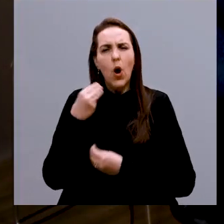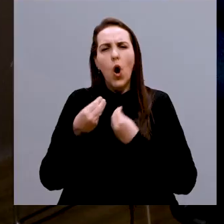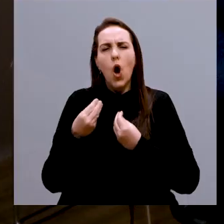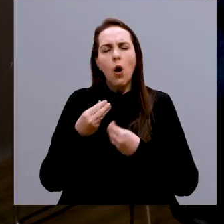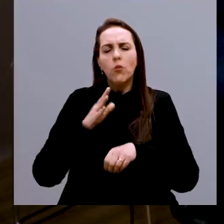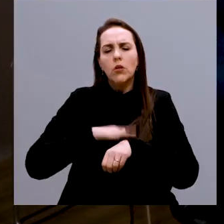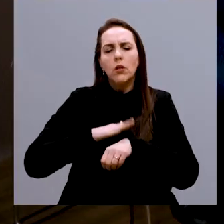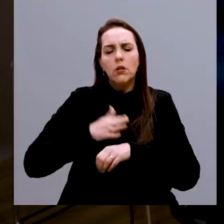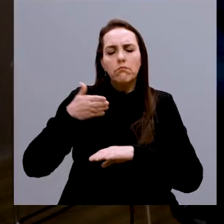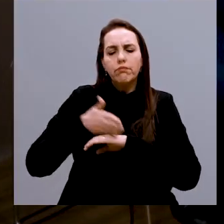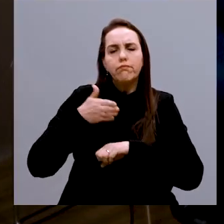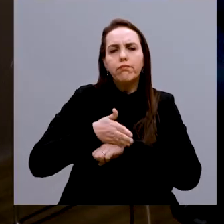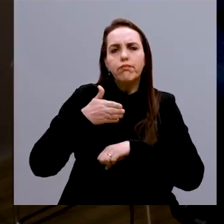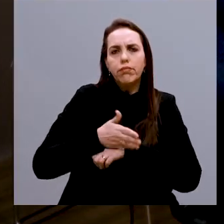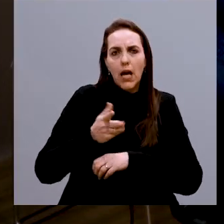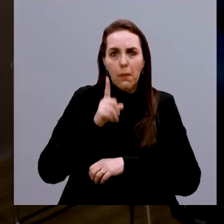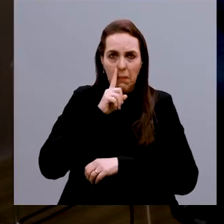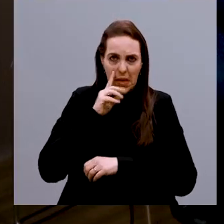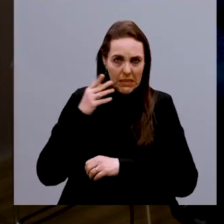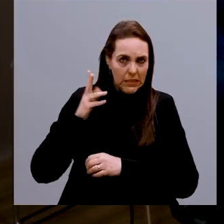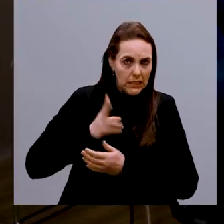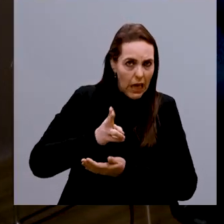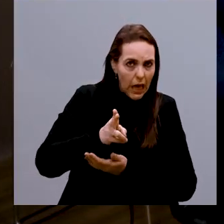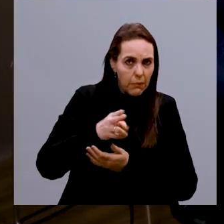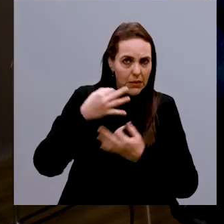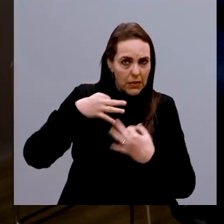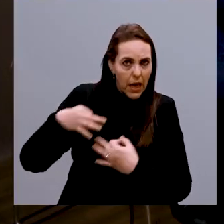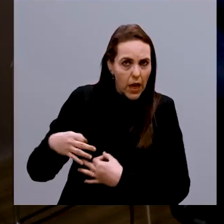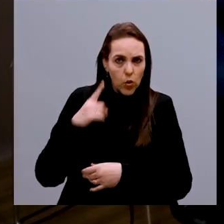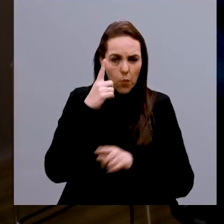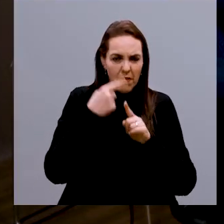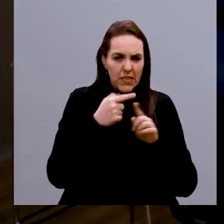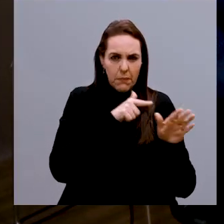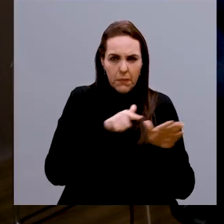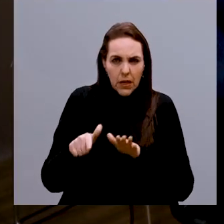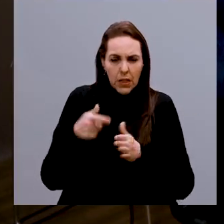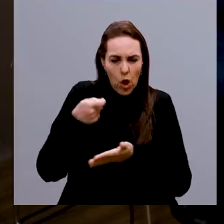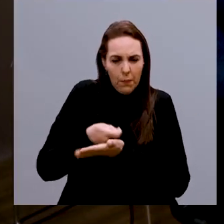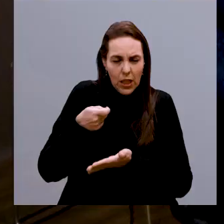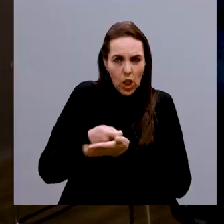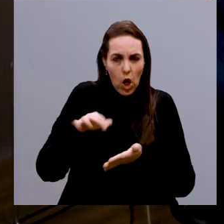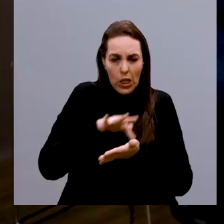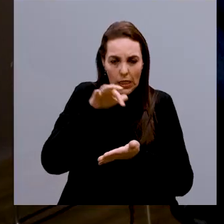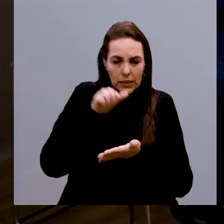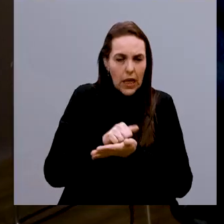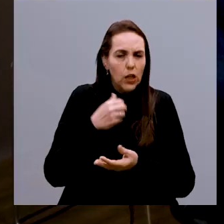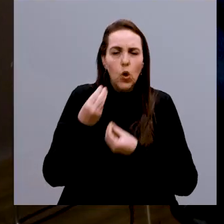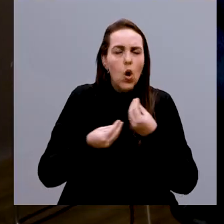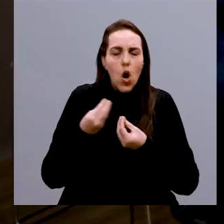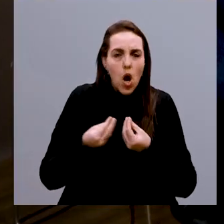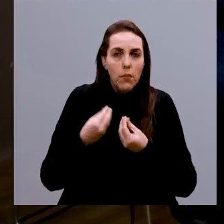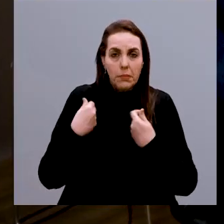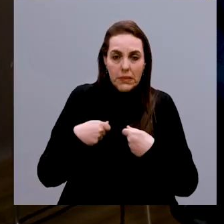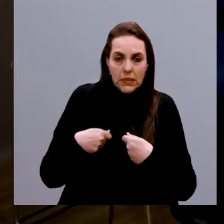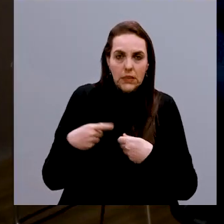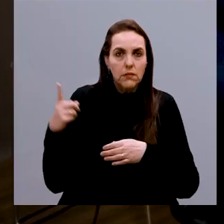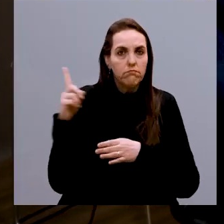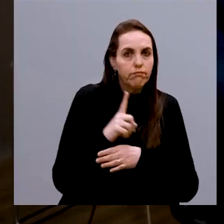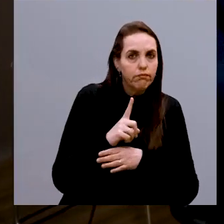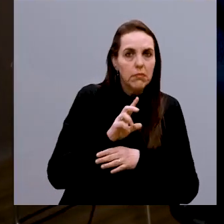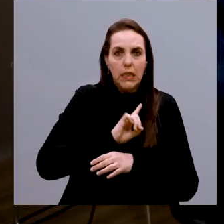que é a periodicidade. As mães vêm bastante, elas têm que vir uma vez por semana, é obrigatório, elas, depois que se cadastram, têm que vir, não precisa